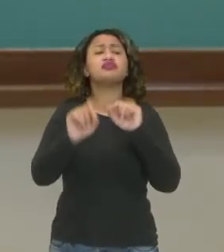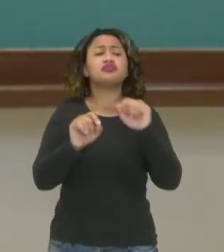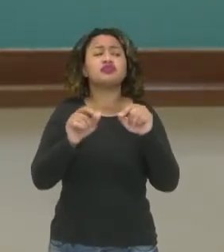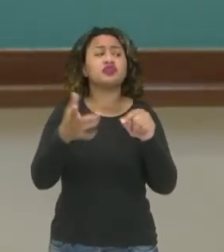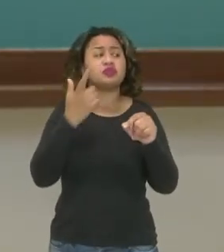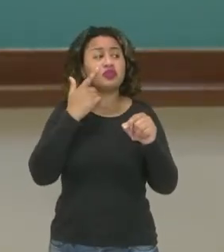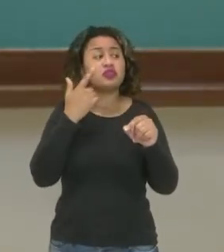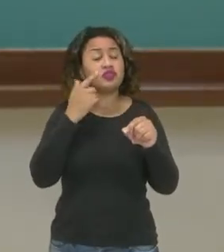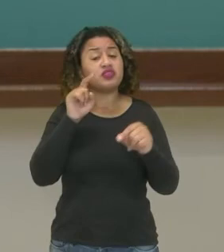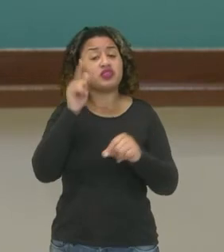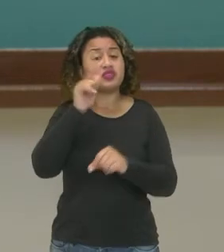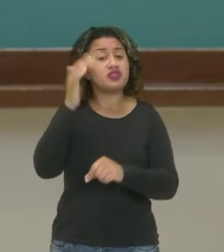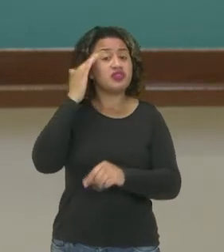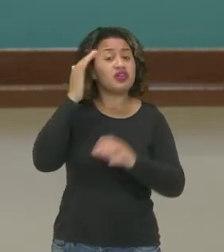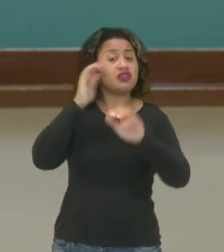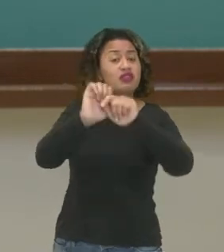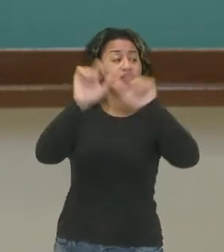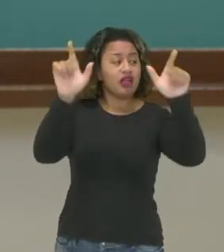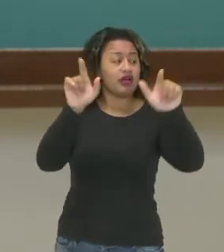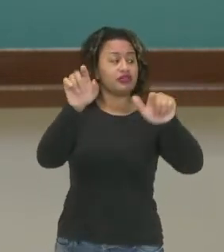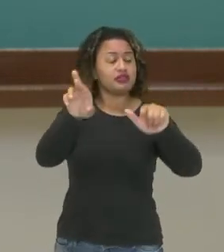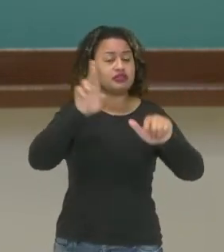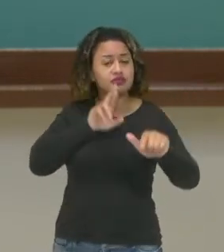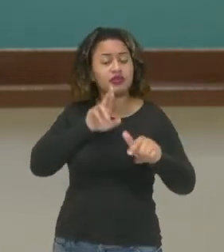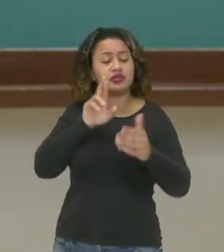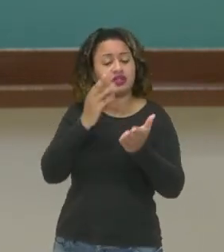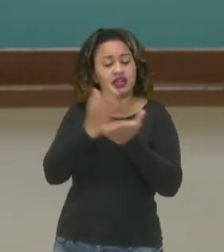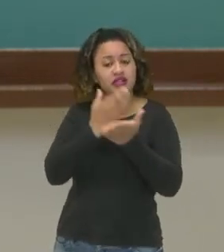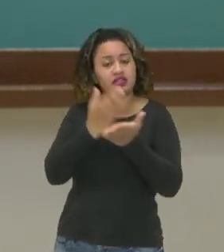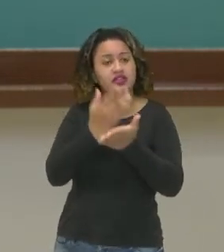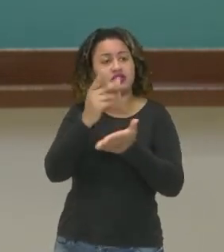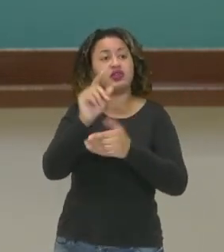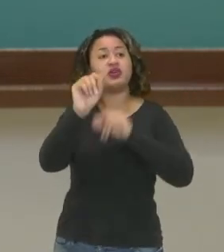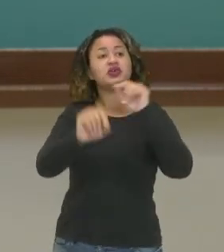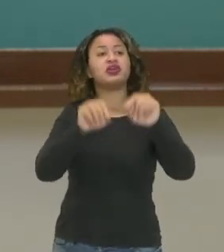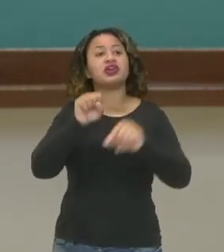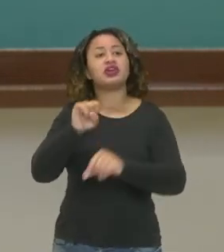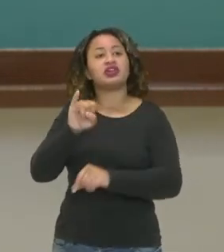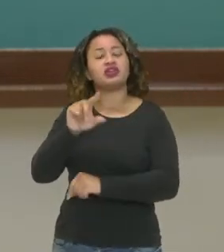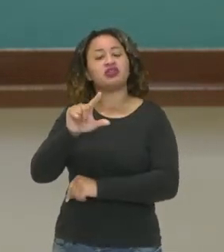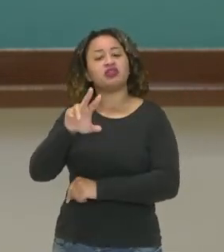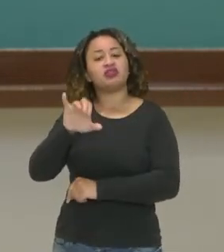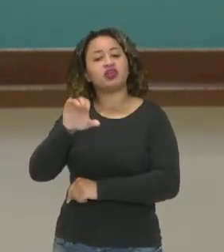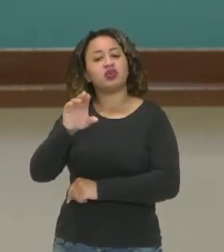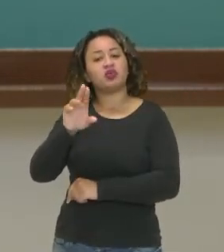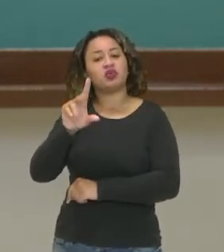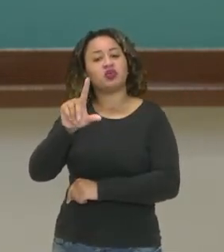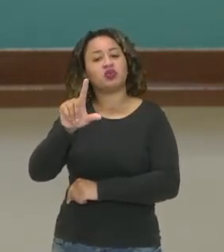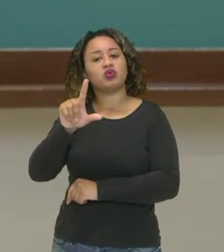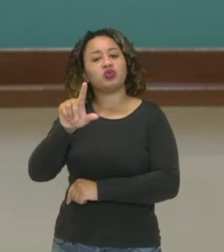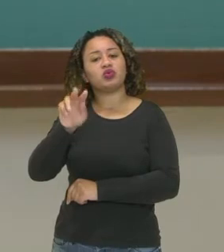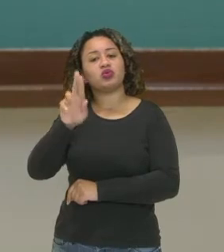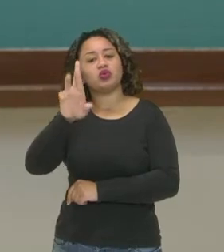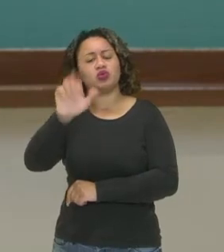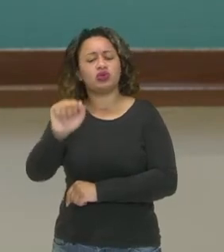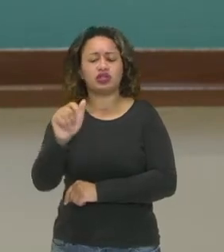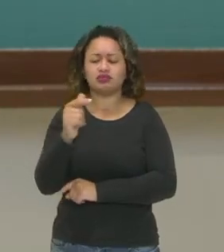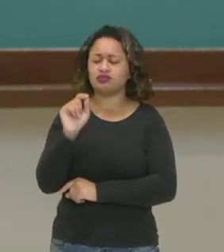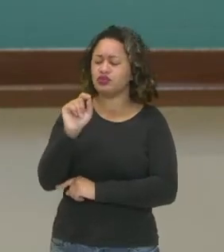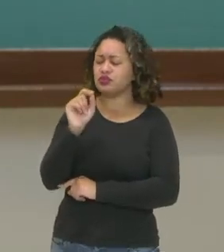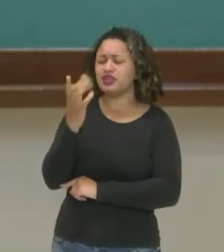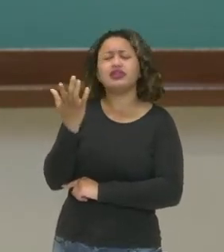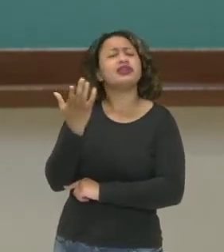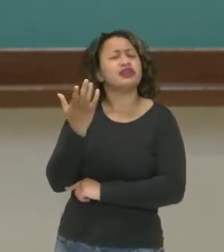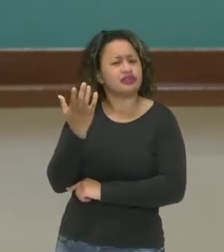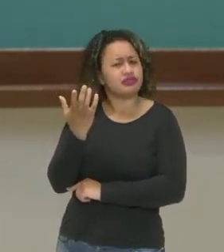Vamos ver se você entendeu. Responda no seu caderno o que é silvicultura. Olha aí. Será que é plantação de silvio,